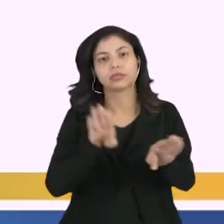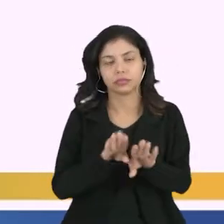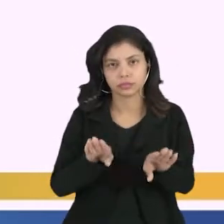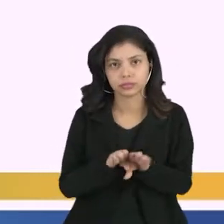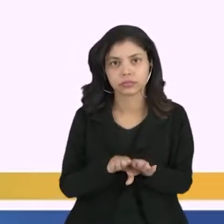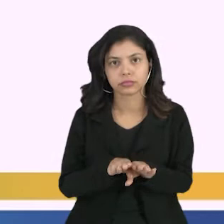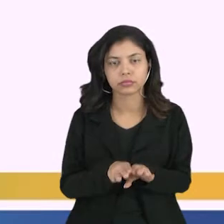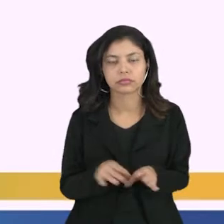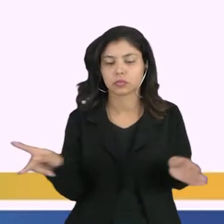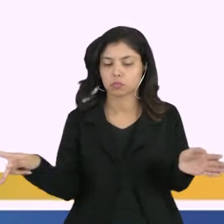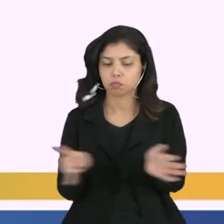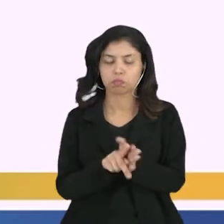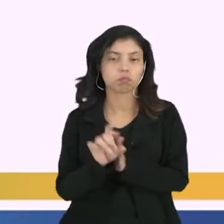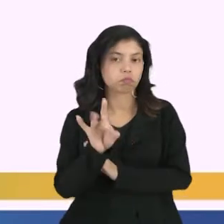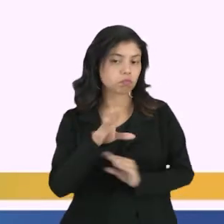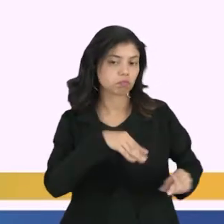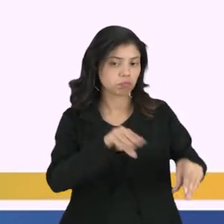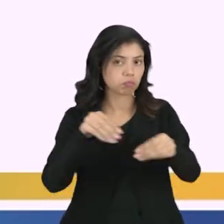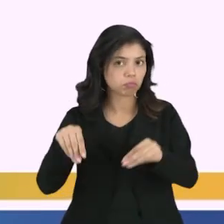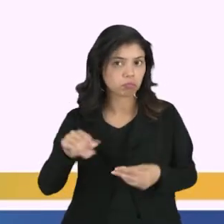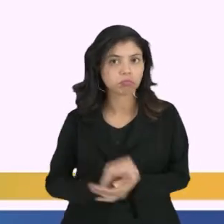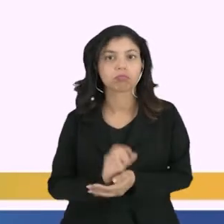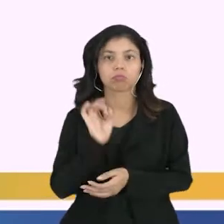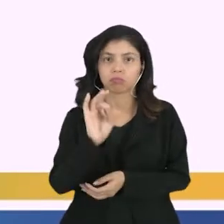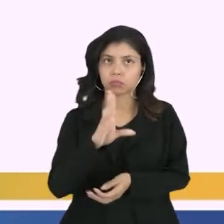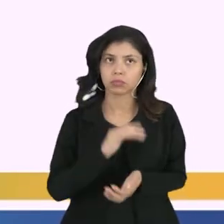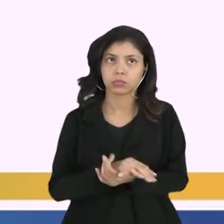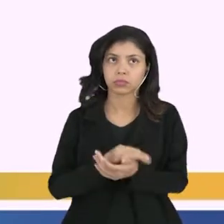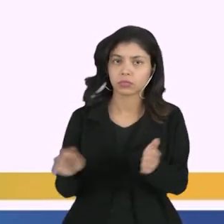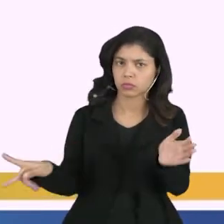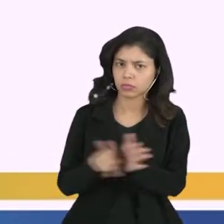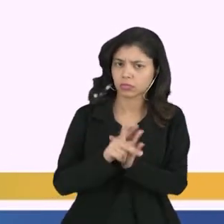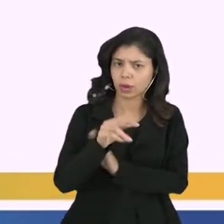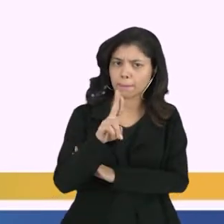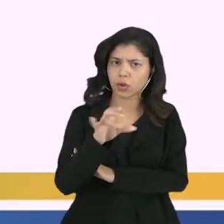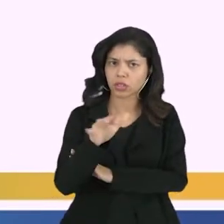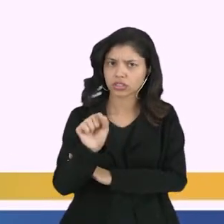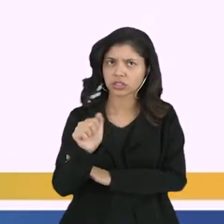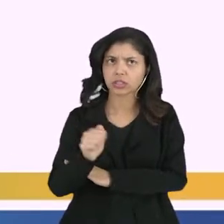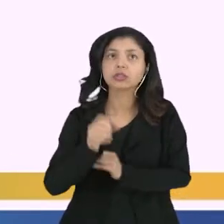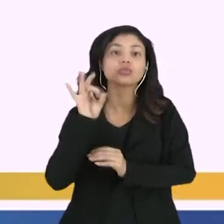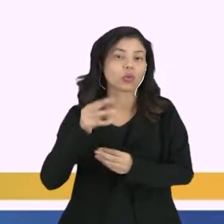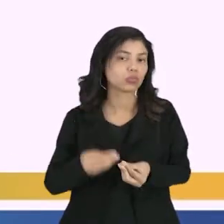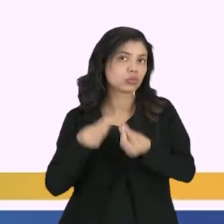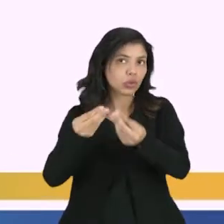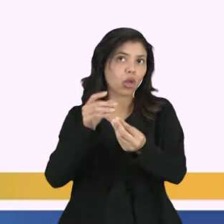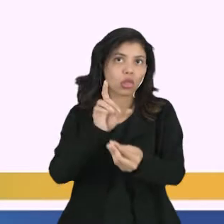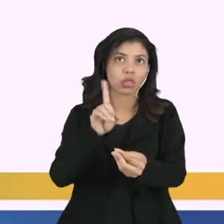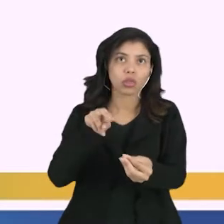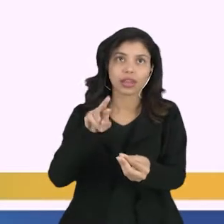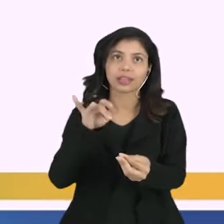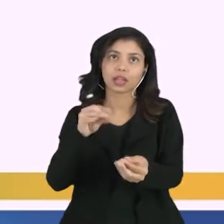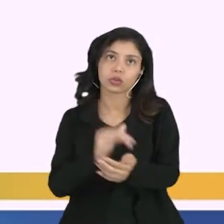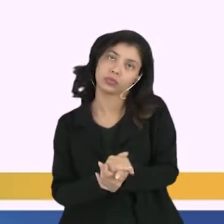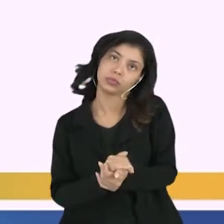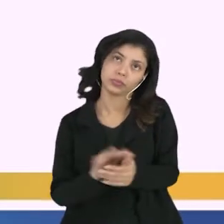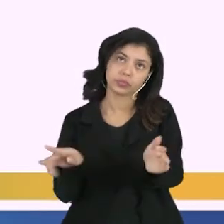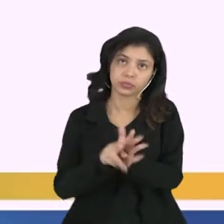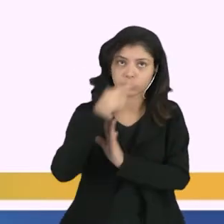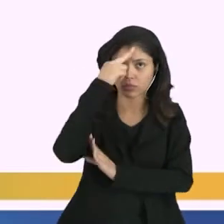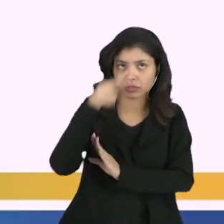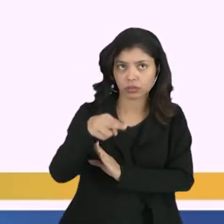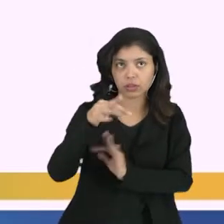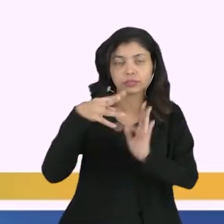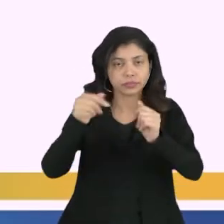essa posse da terra, somente a posse da terra era cedida aos donatários, pois os domínios de tais,